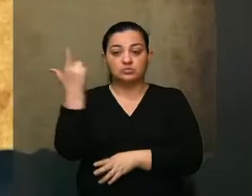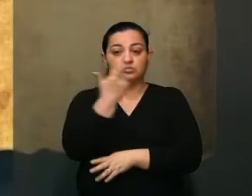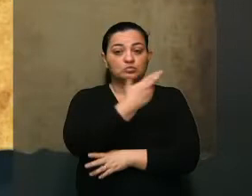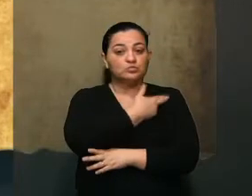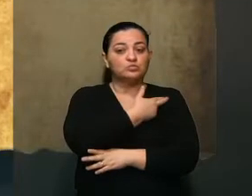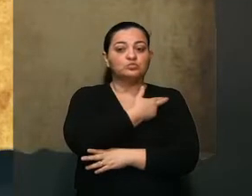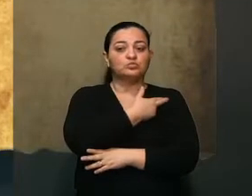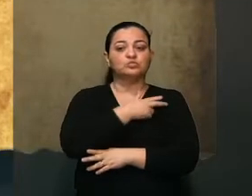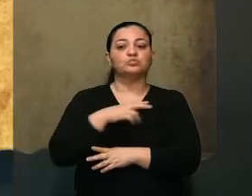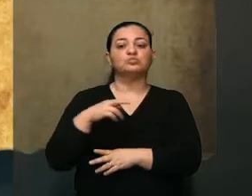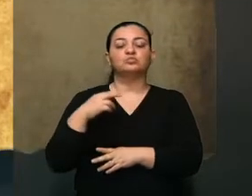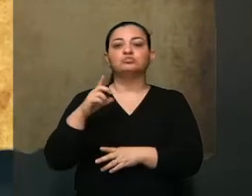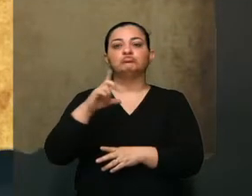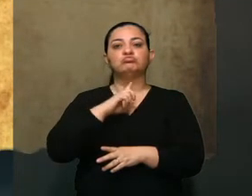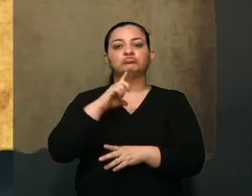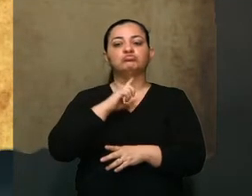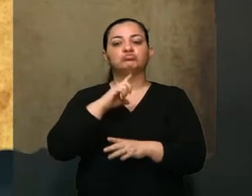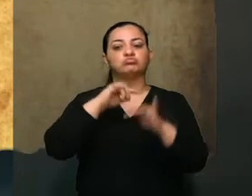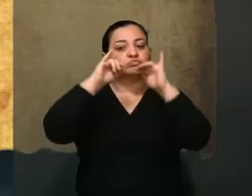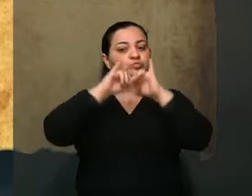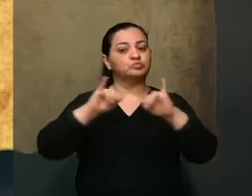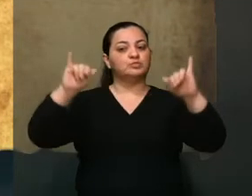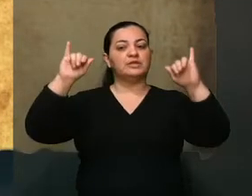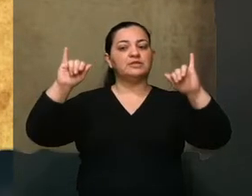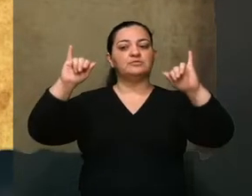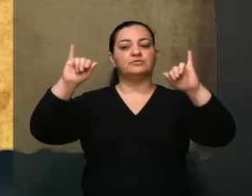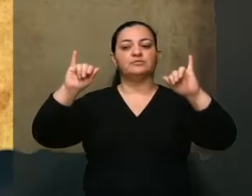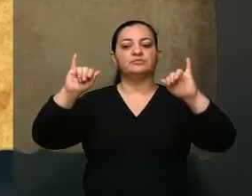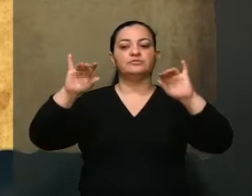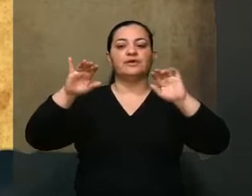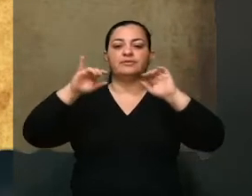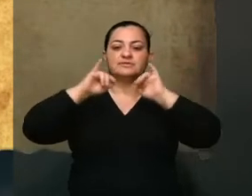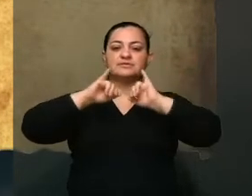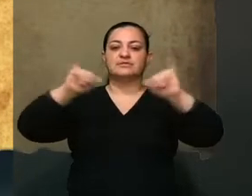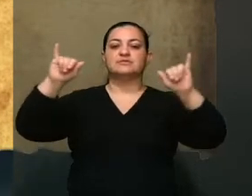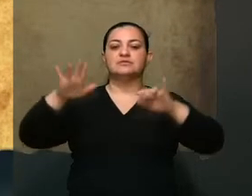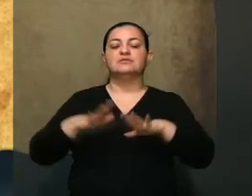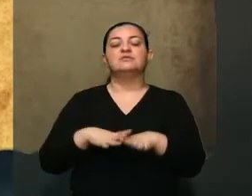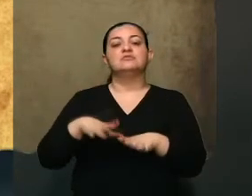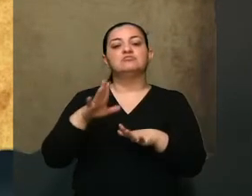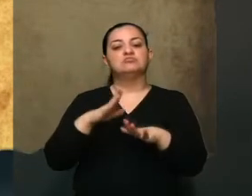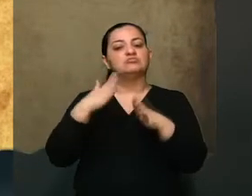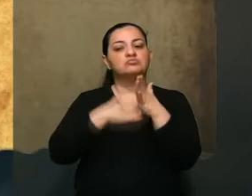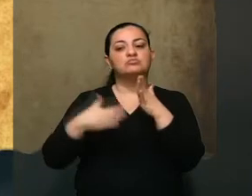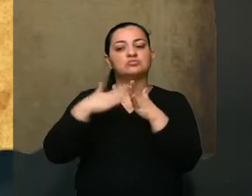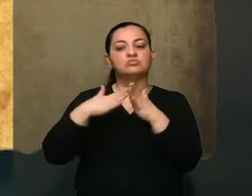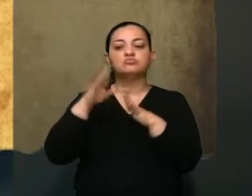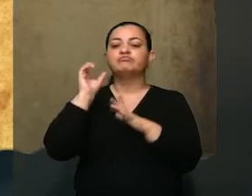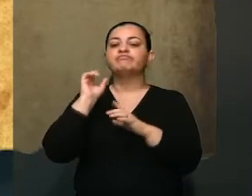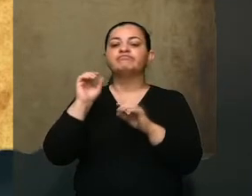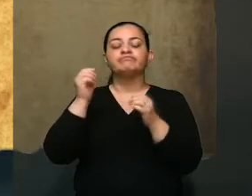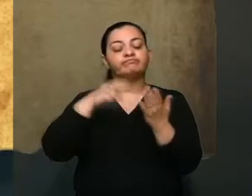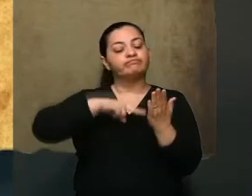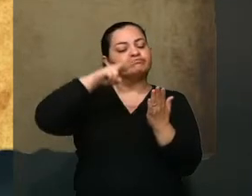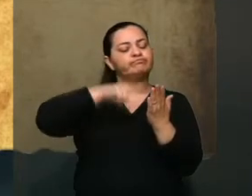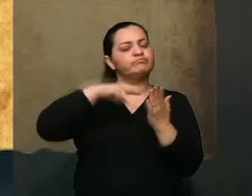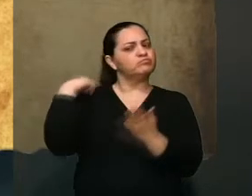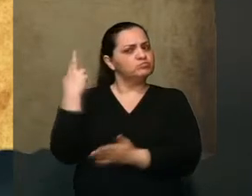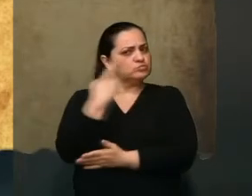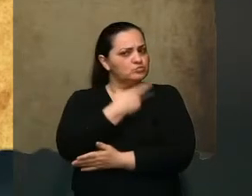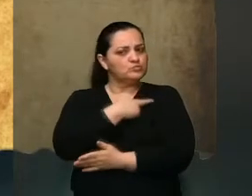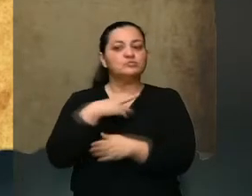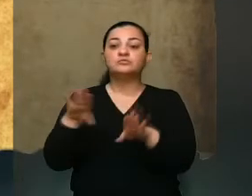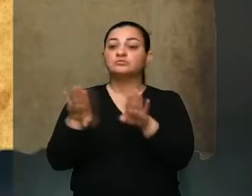somos testemunhas acerca destas palavras nós e também